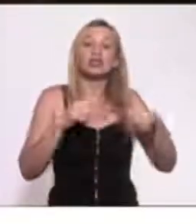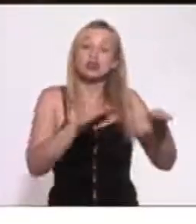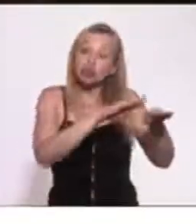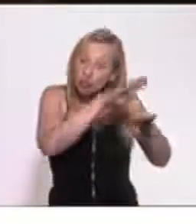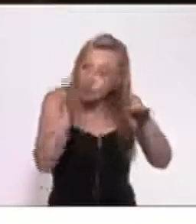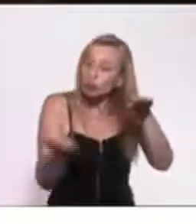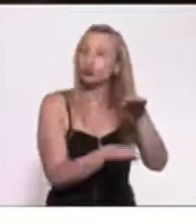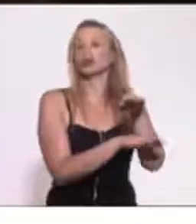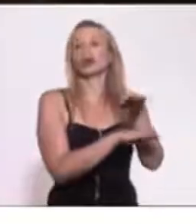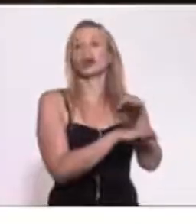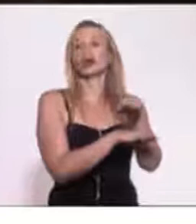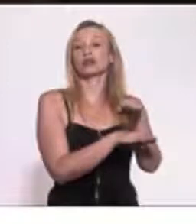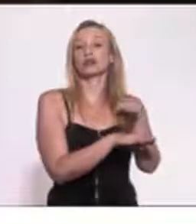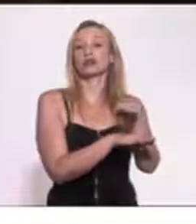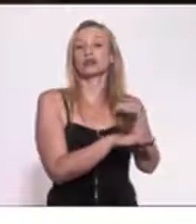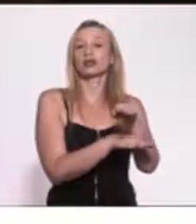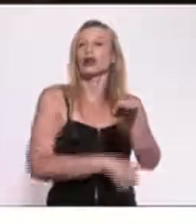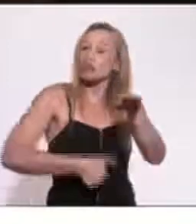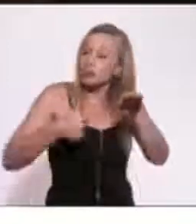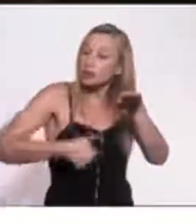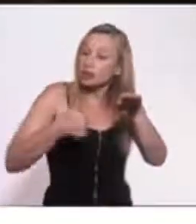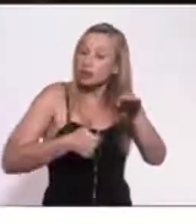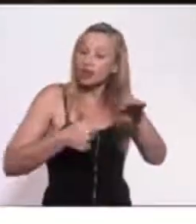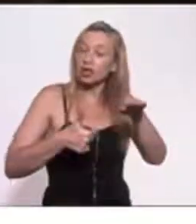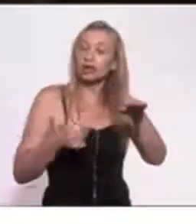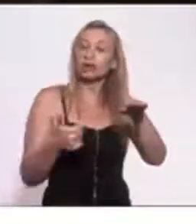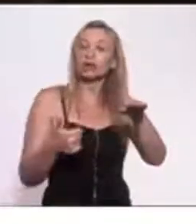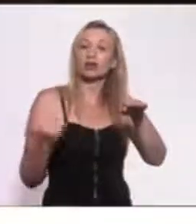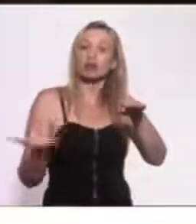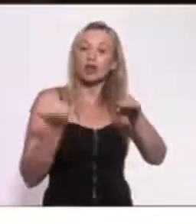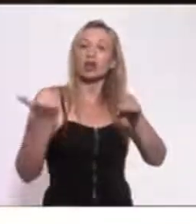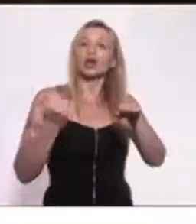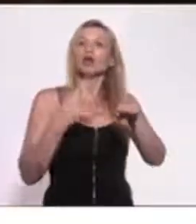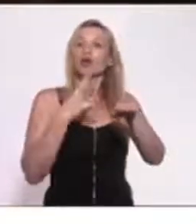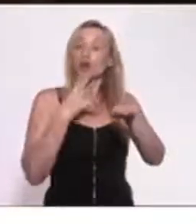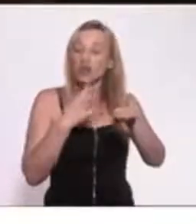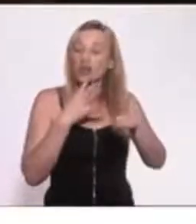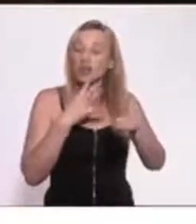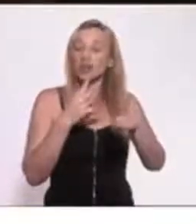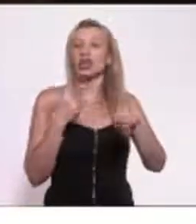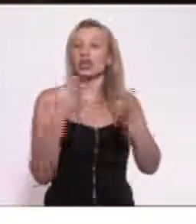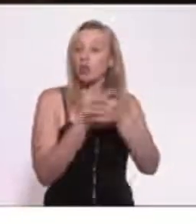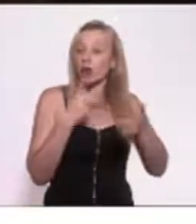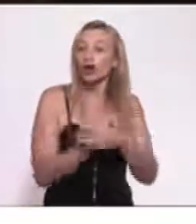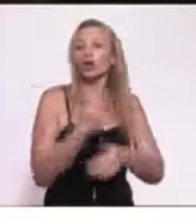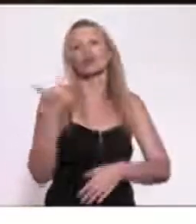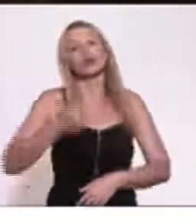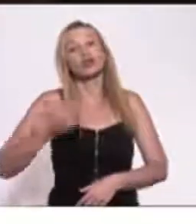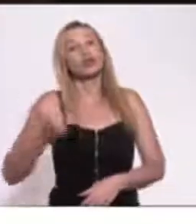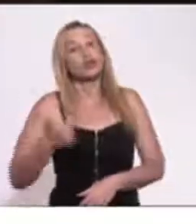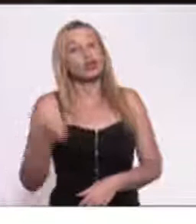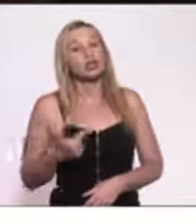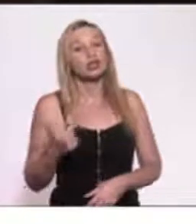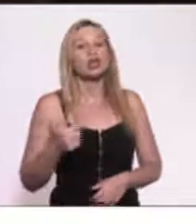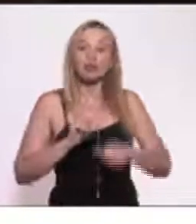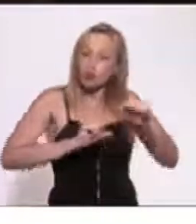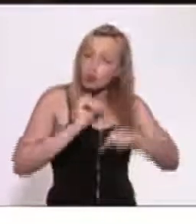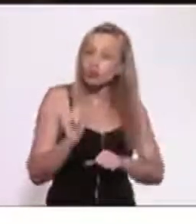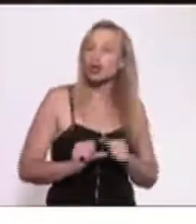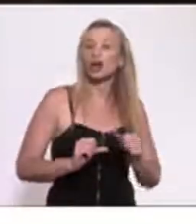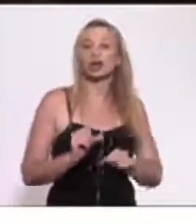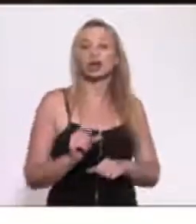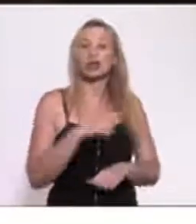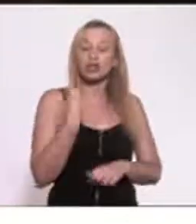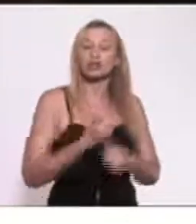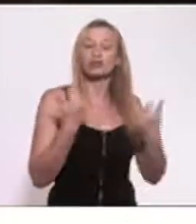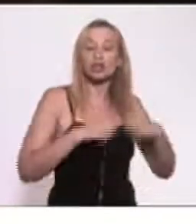humildade. O primeiro passo para mudar alguma coisa é reconhecer o erro. E o segundo passo é optar pela mudança. E nós